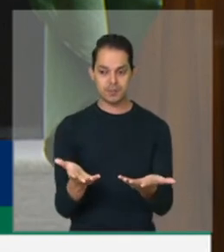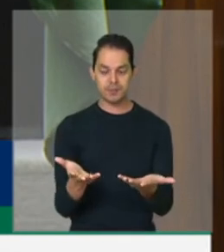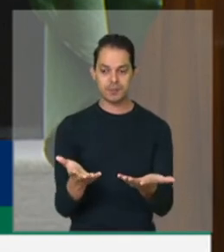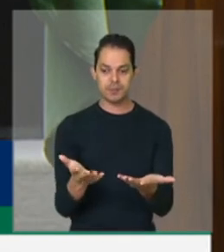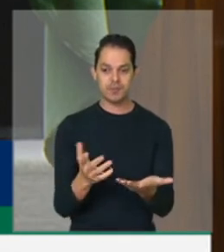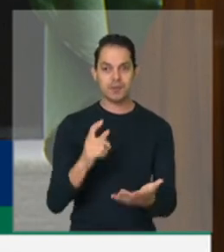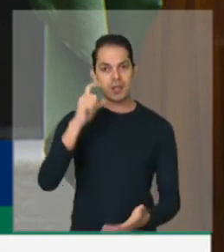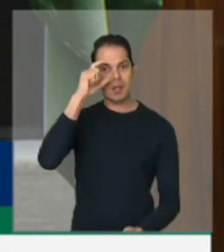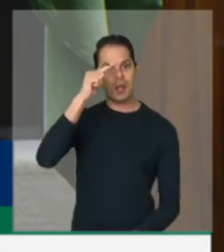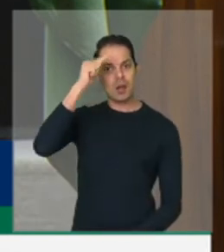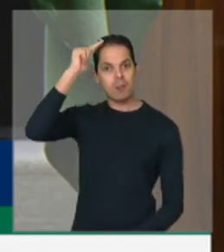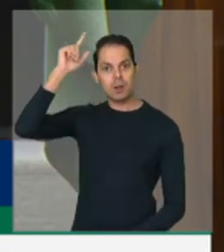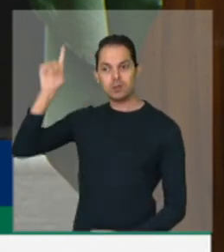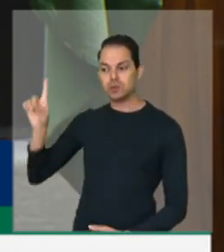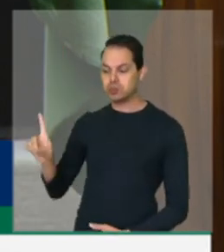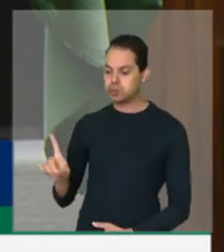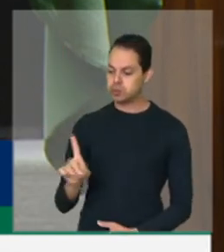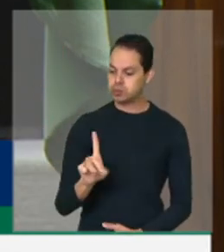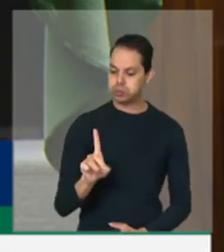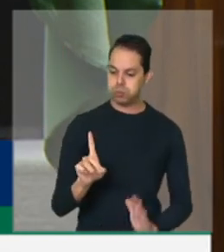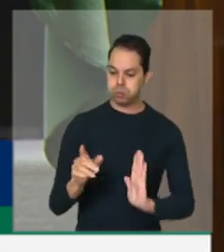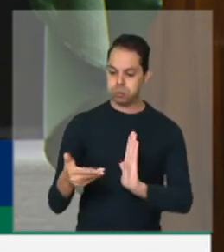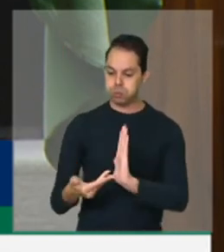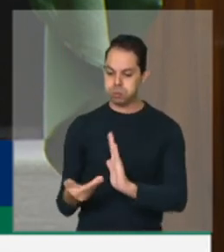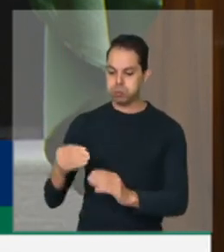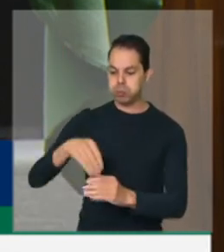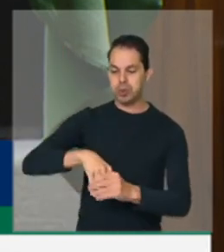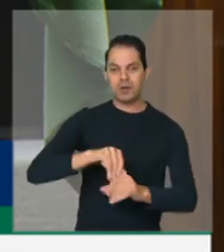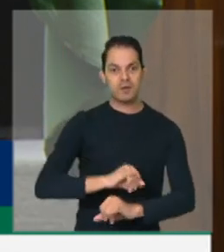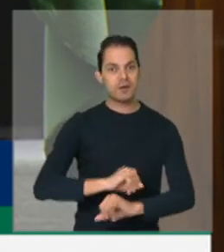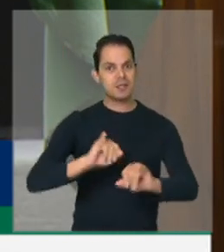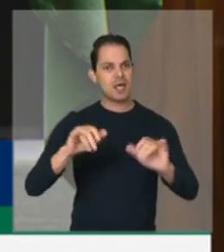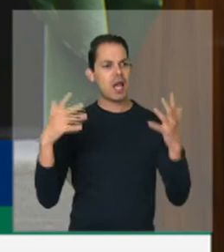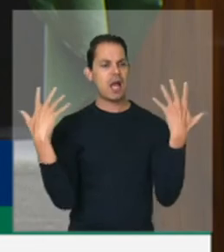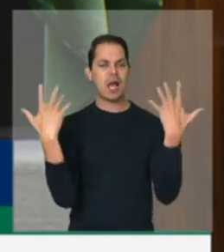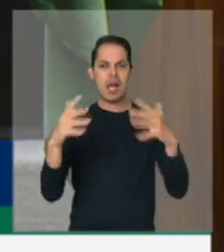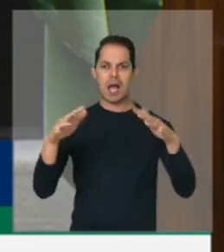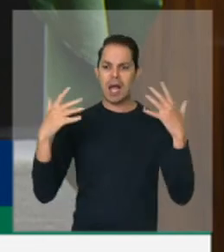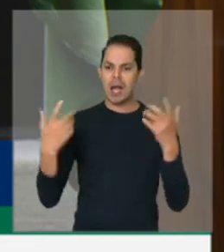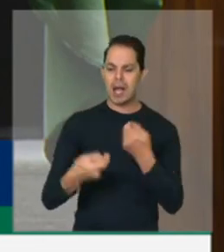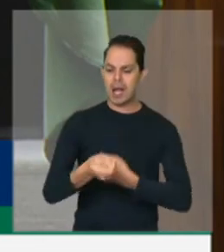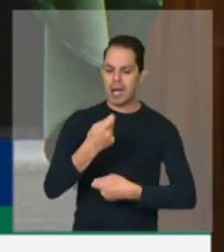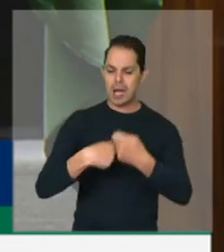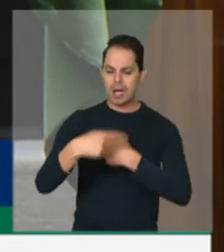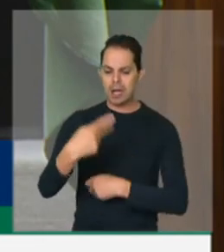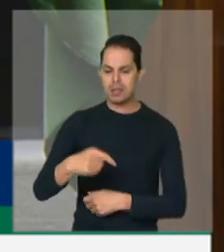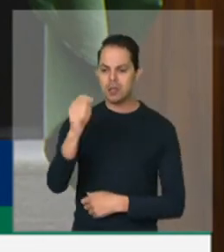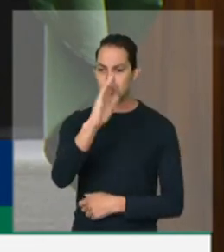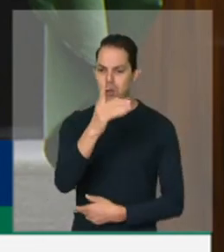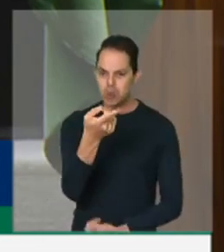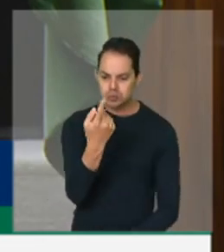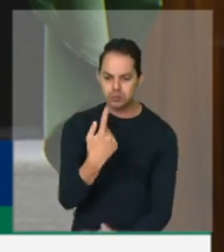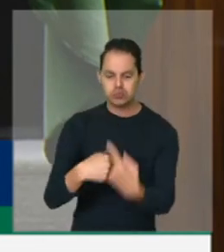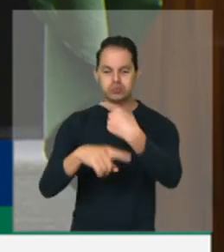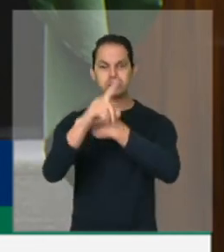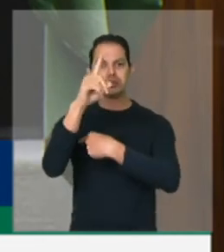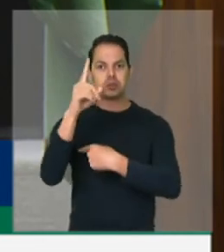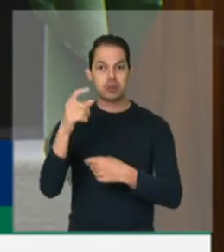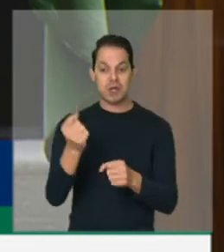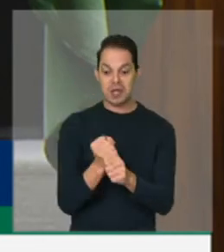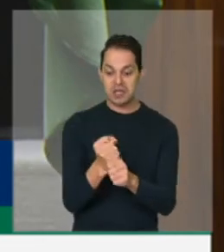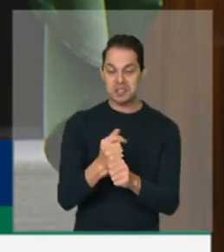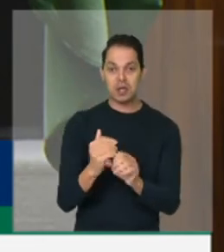Paulo Guedes a esta casa fazer festa que a economia brasileira está se recuperando e que este ano vai